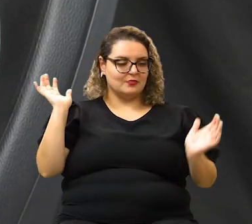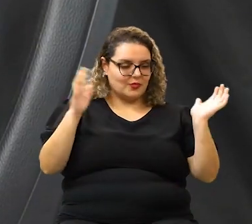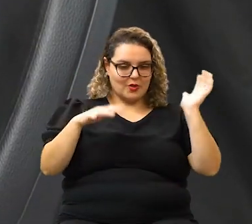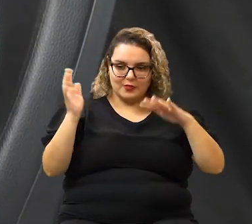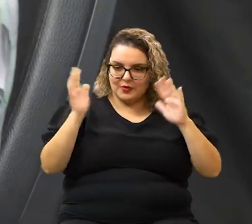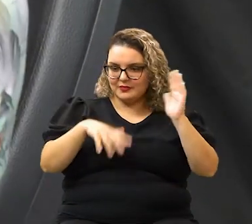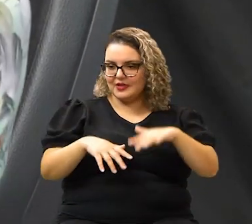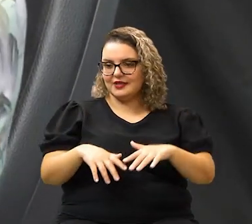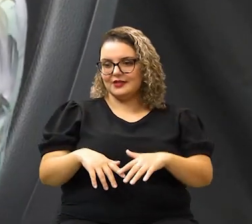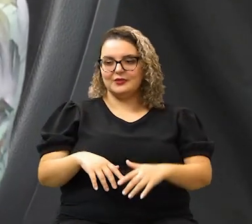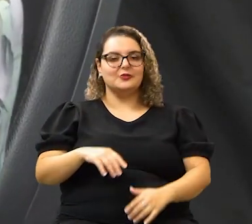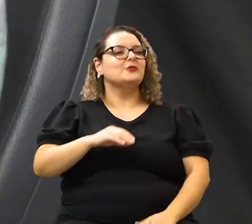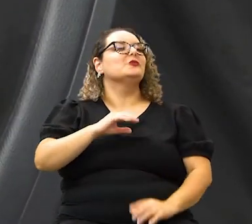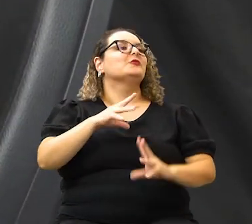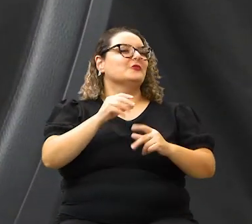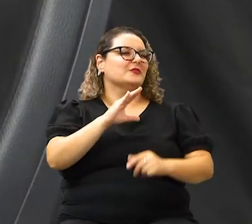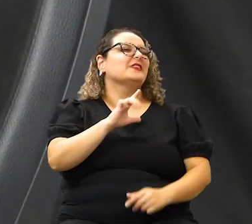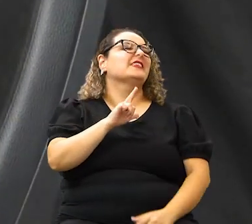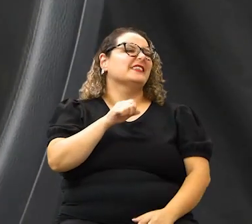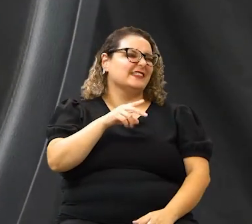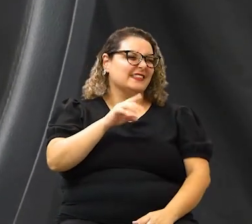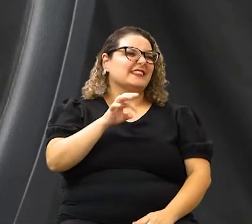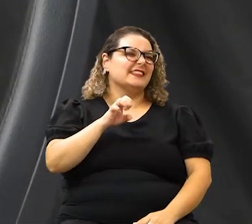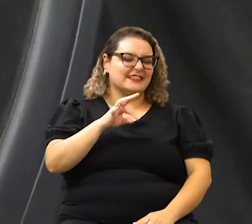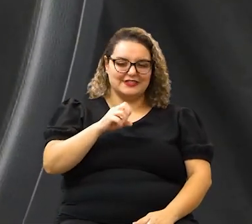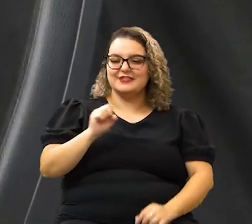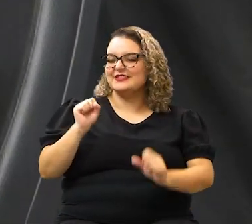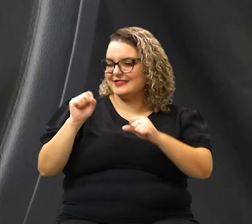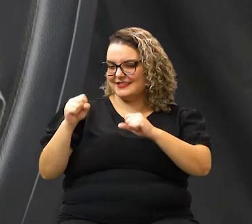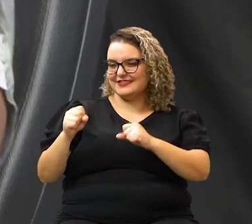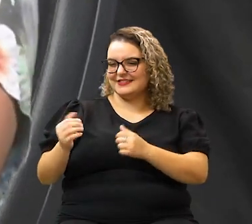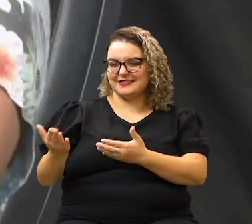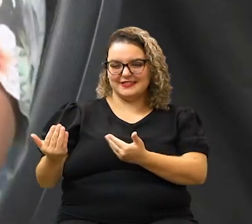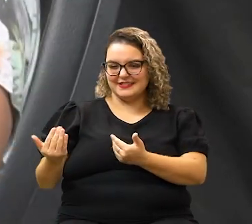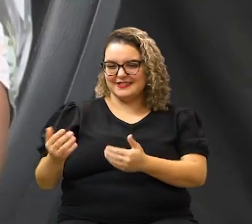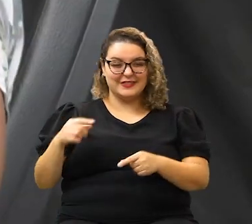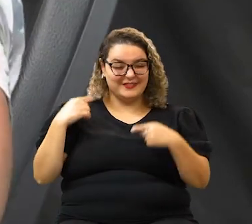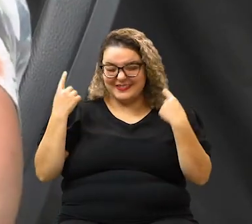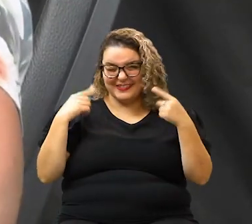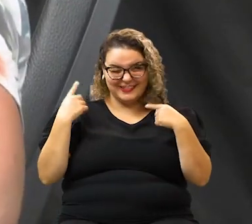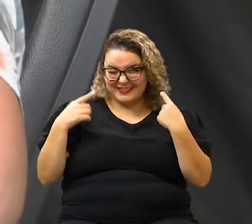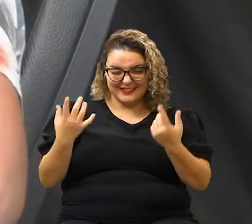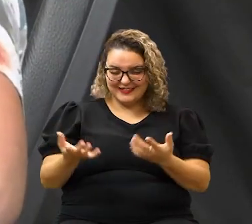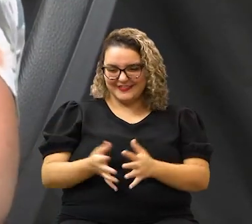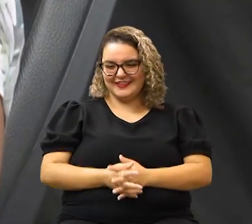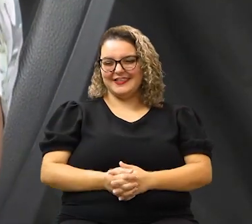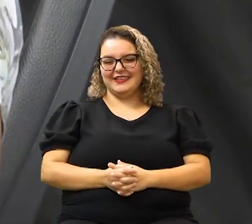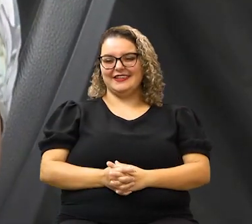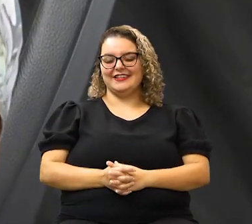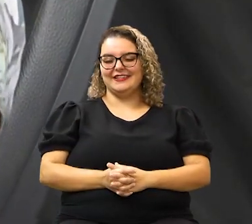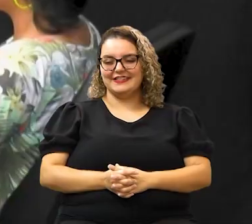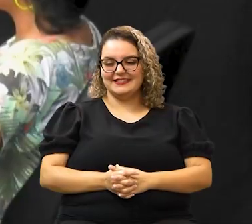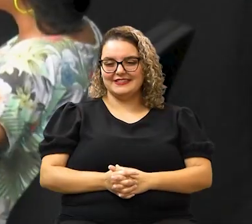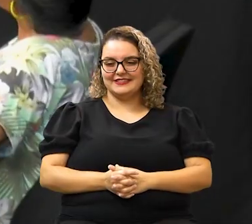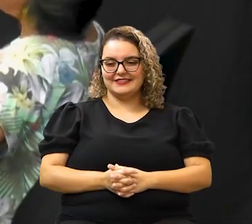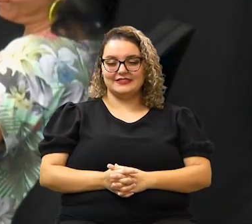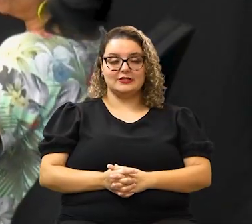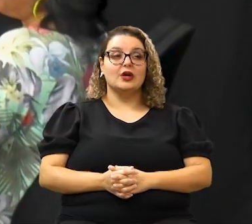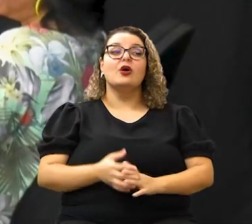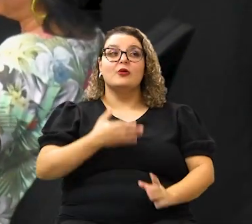né? Clandestino. A gente era jovem, a gente era bem jovem. Mas os pais sabiam ou